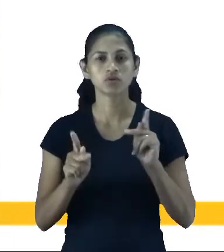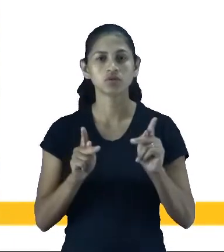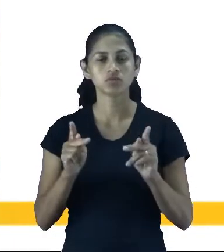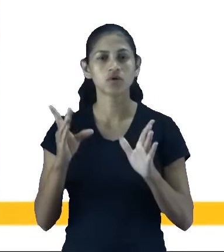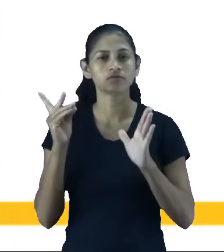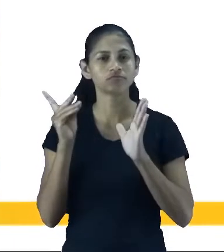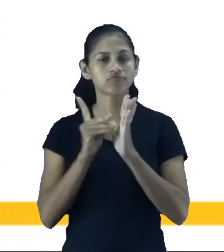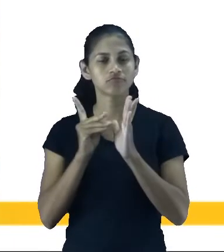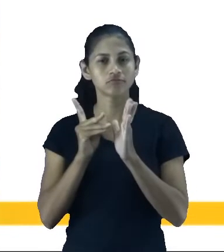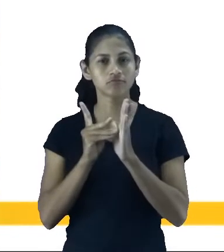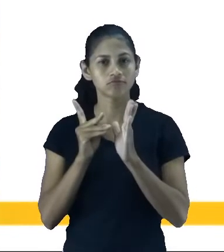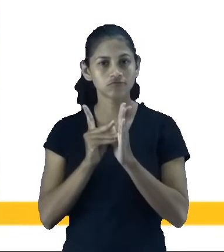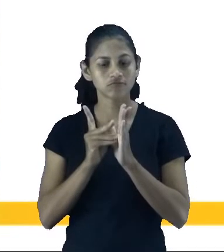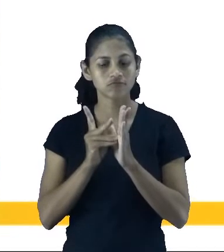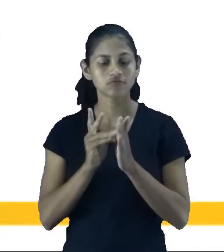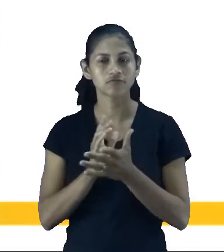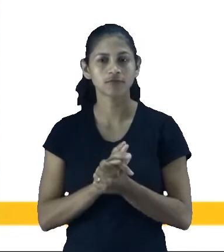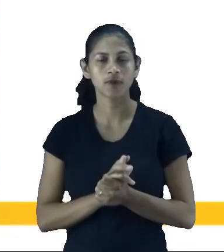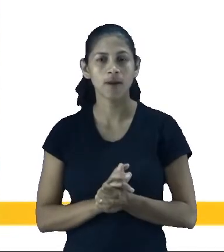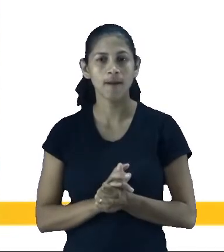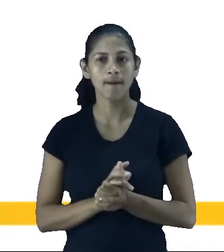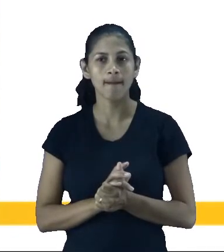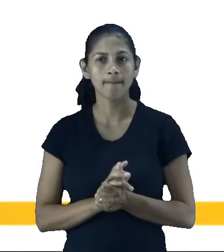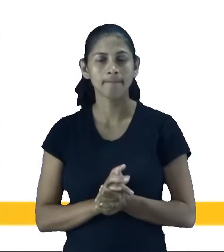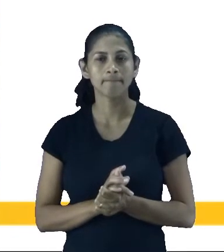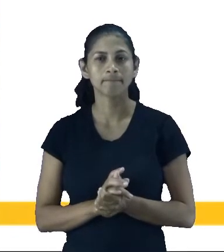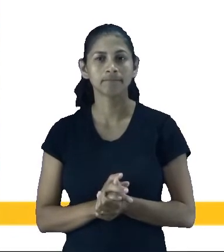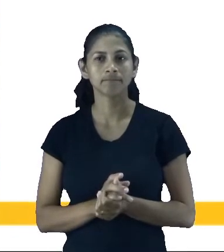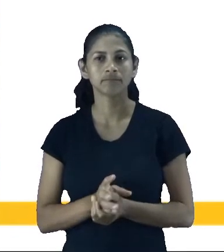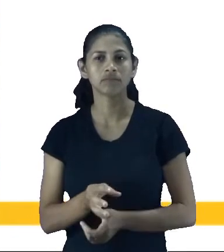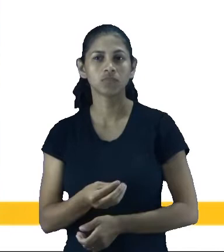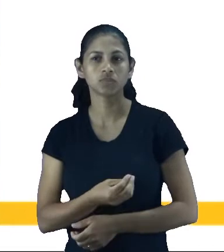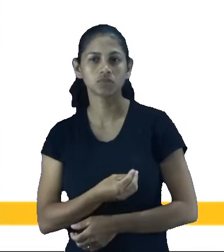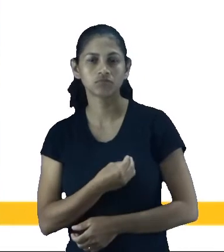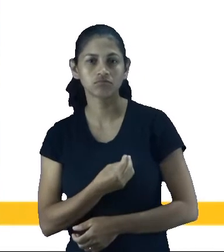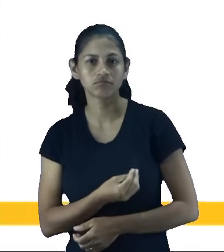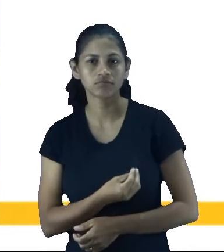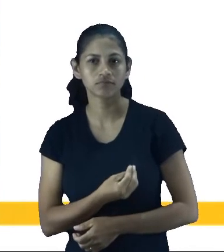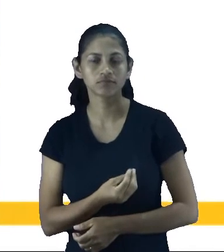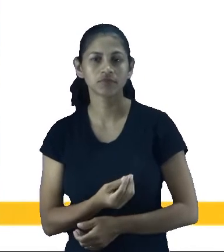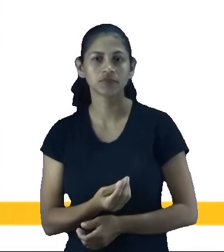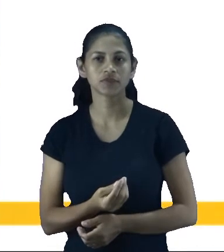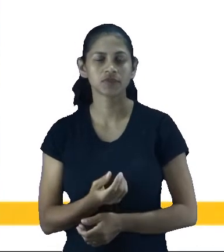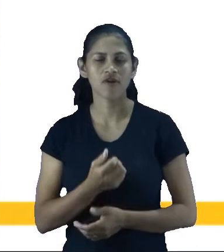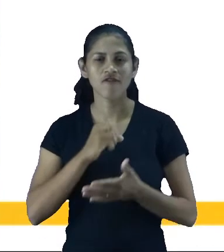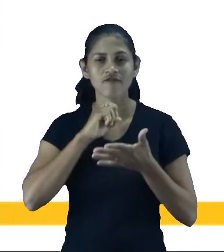terem pertencido a vários grupos diferentes,